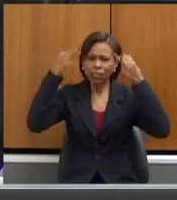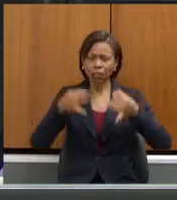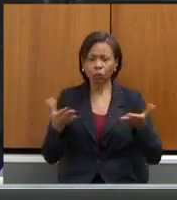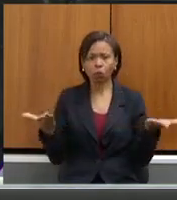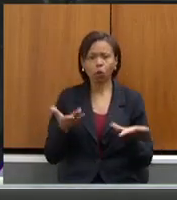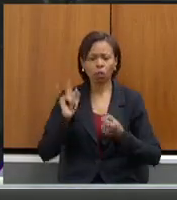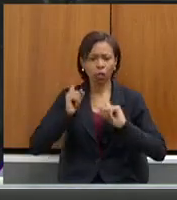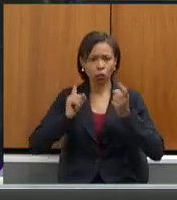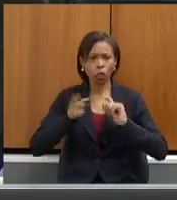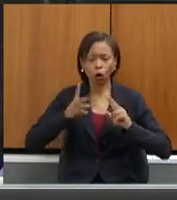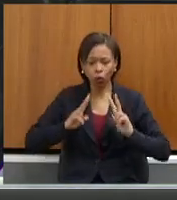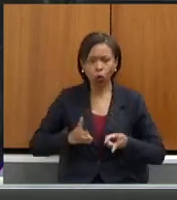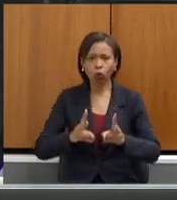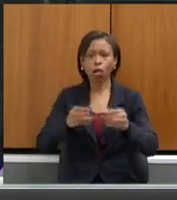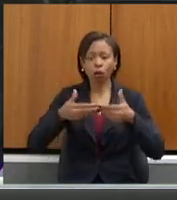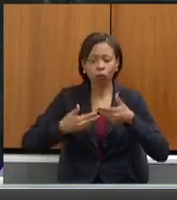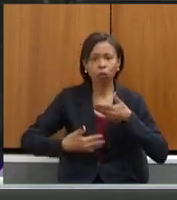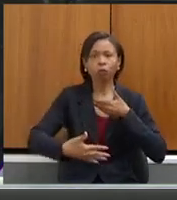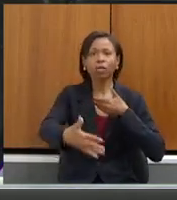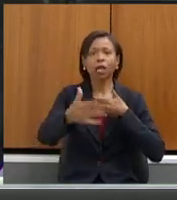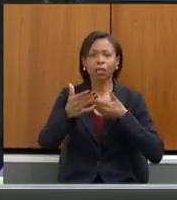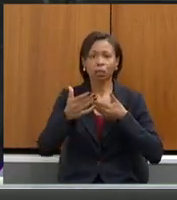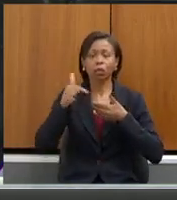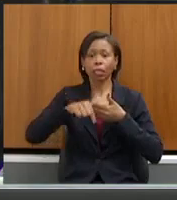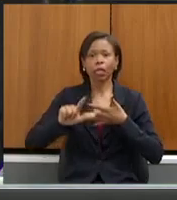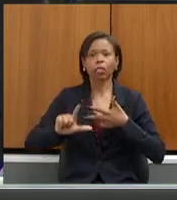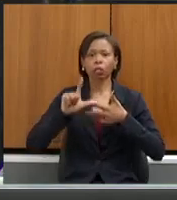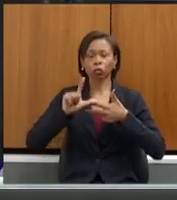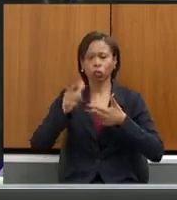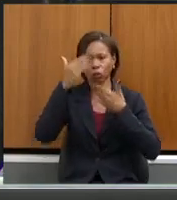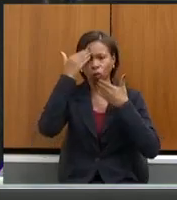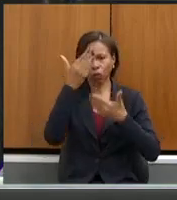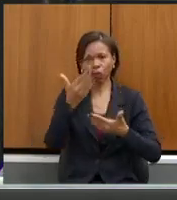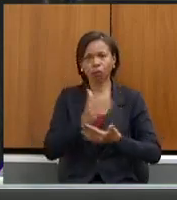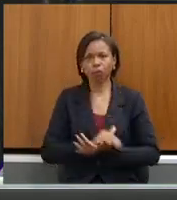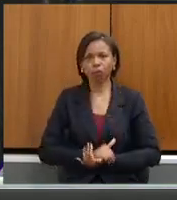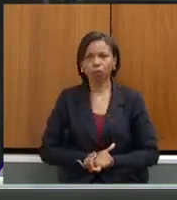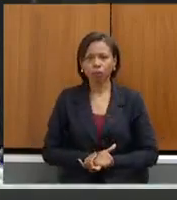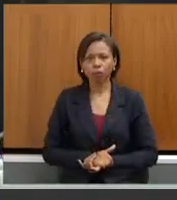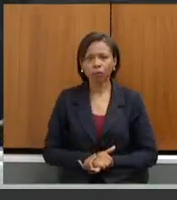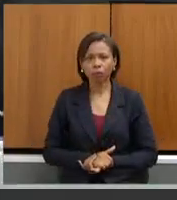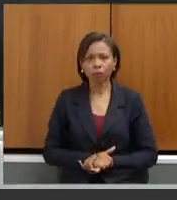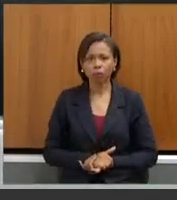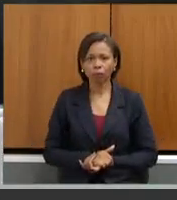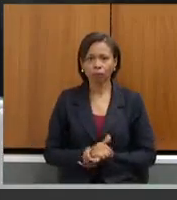continua e os dias dessa legislatura Muito obrigado